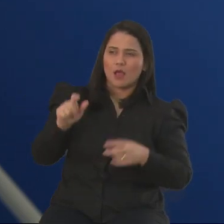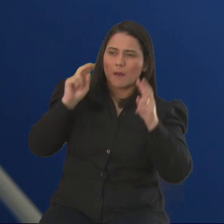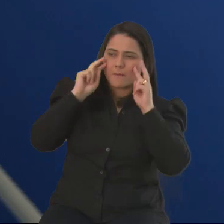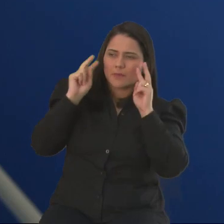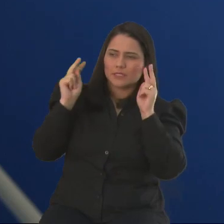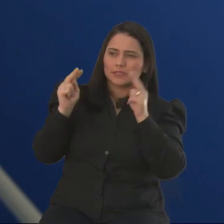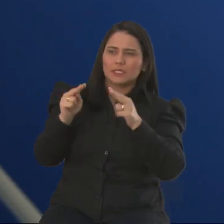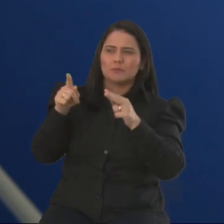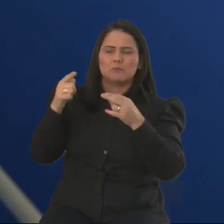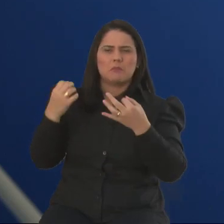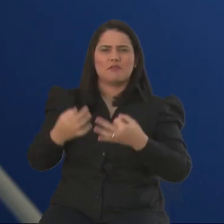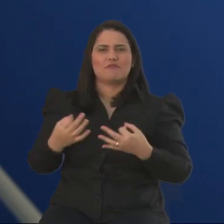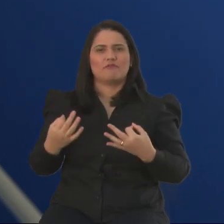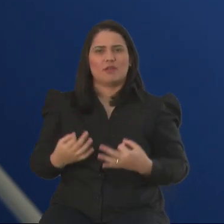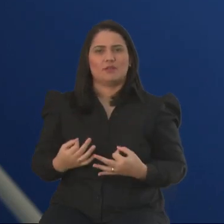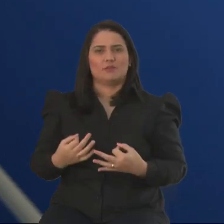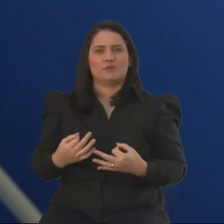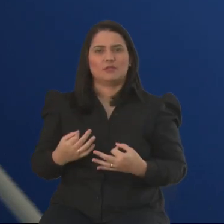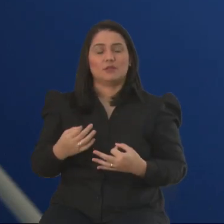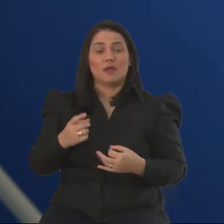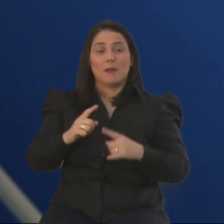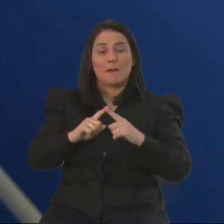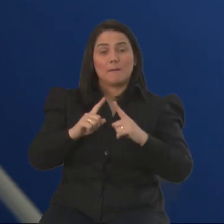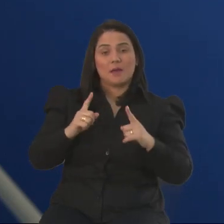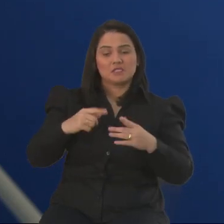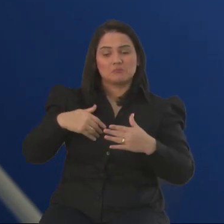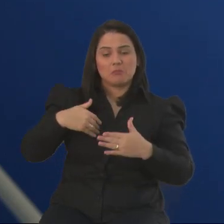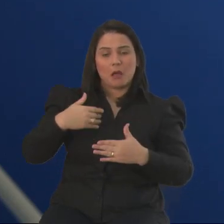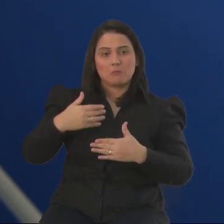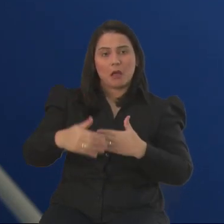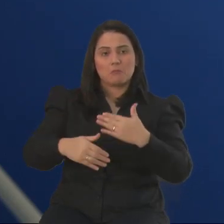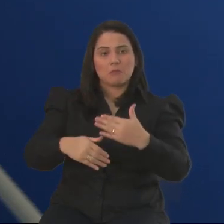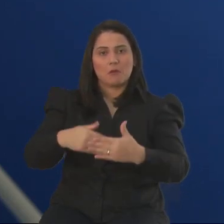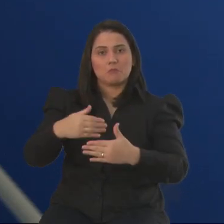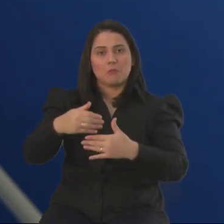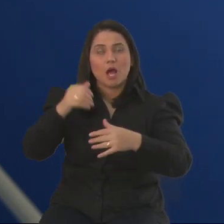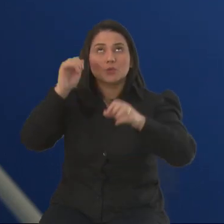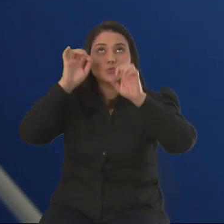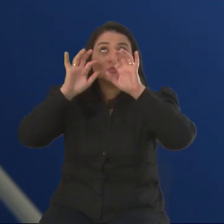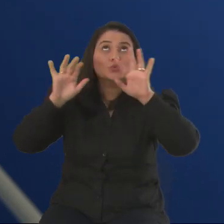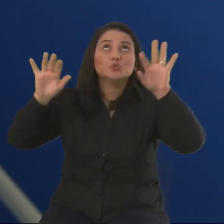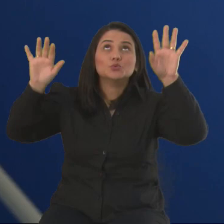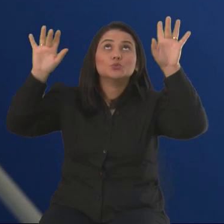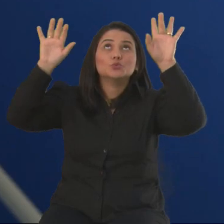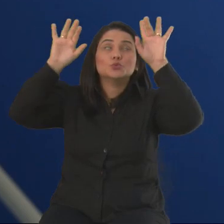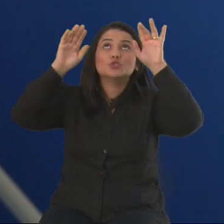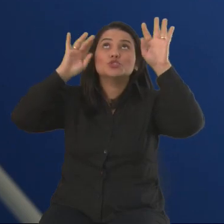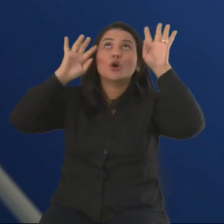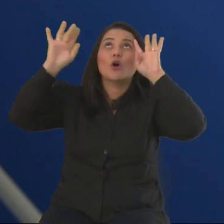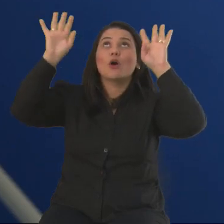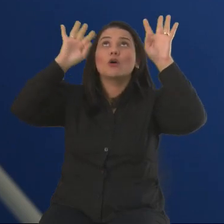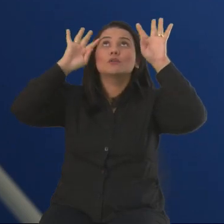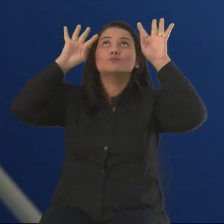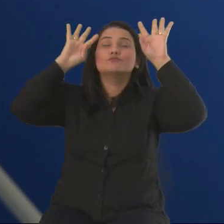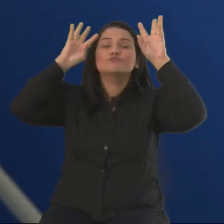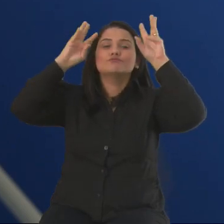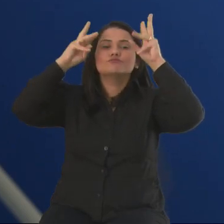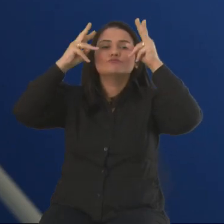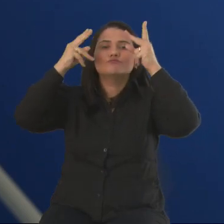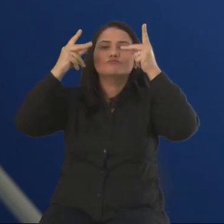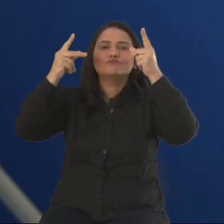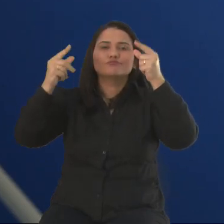percebia. Não demorou muito e a miríade de sonhos estrelados começou a se desfazer. Caíram as